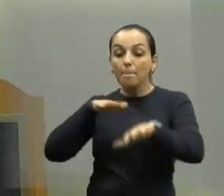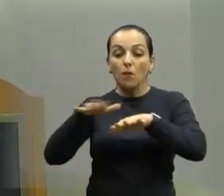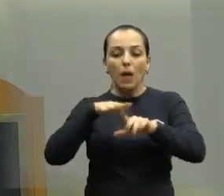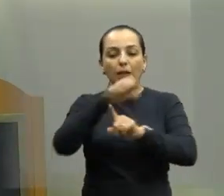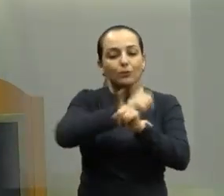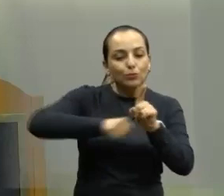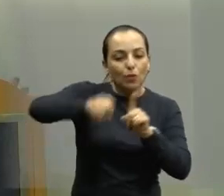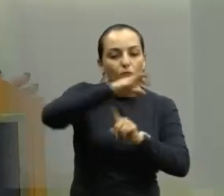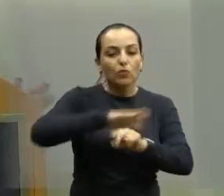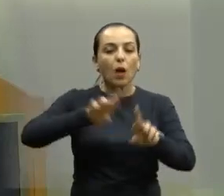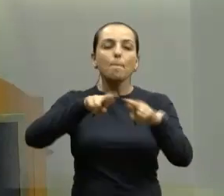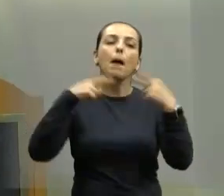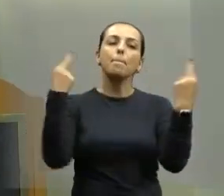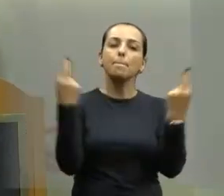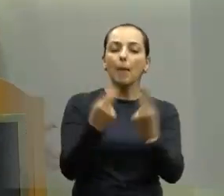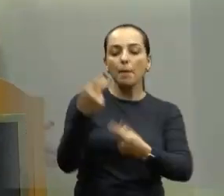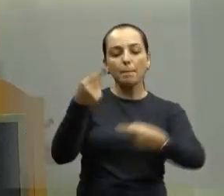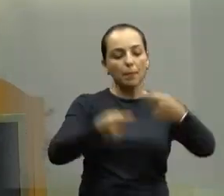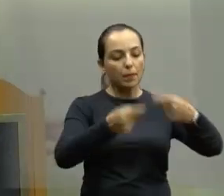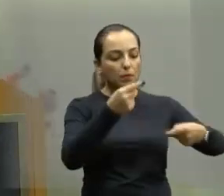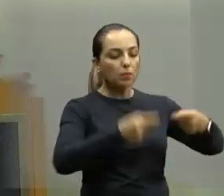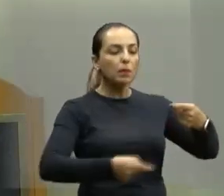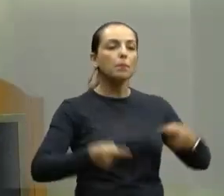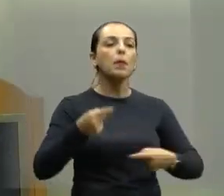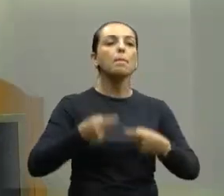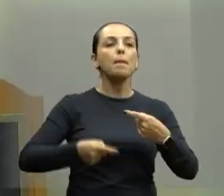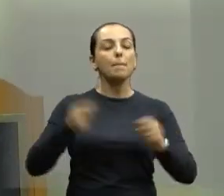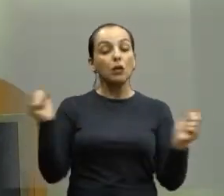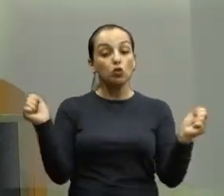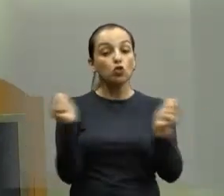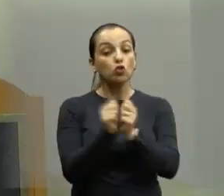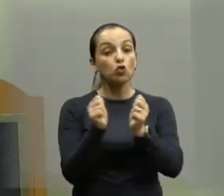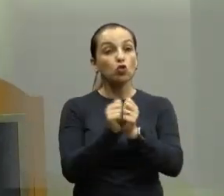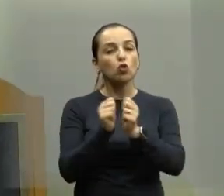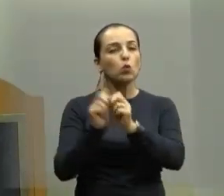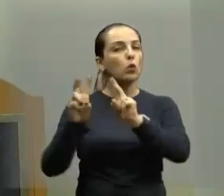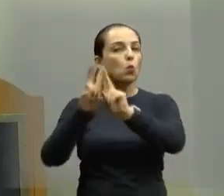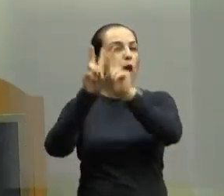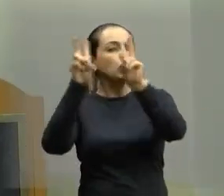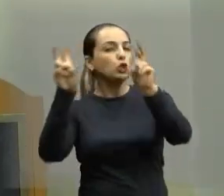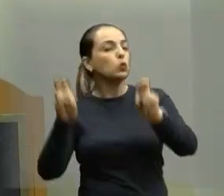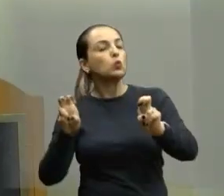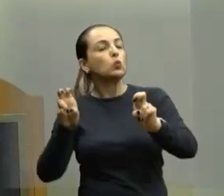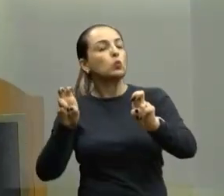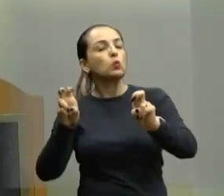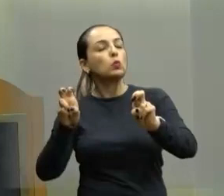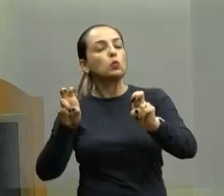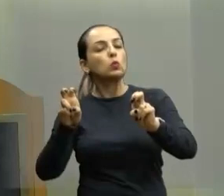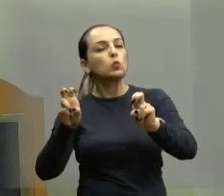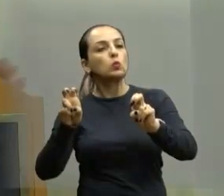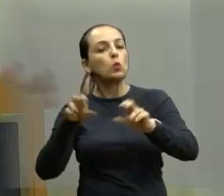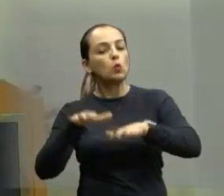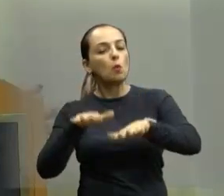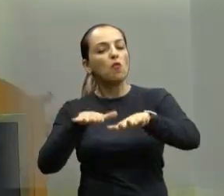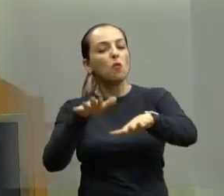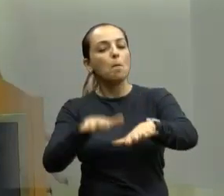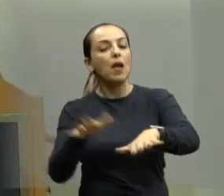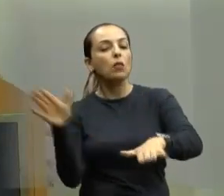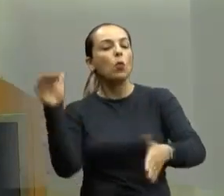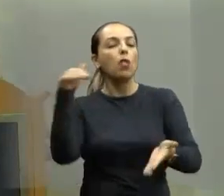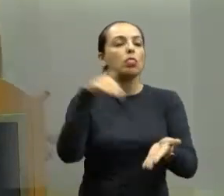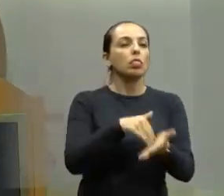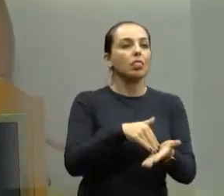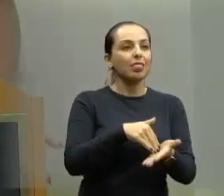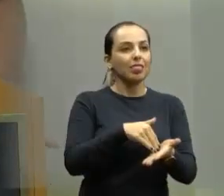a se reunir para discutir tudo democraticamente desde o título desde o tema da parada Até chegar